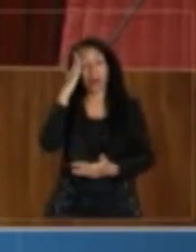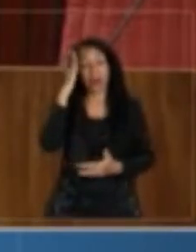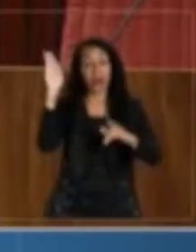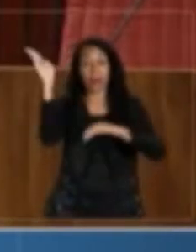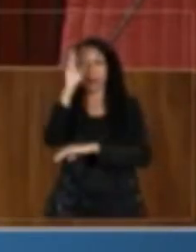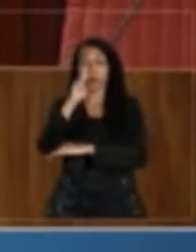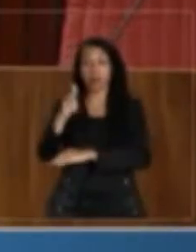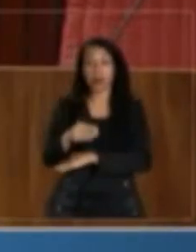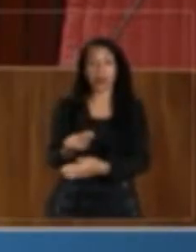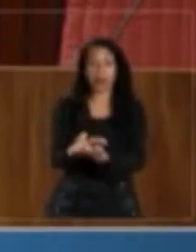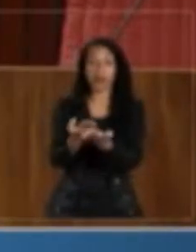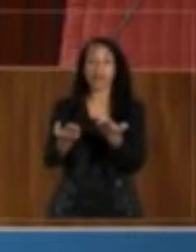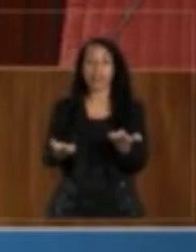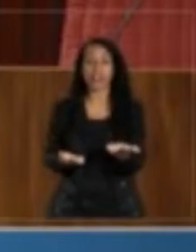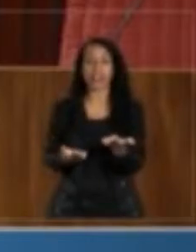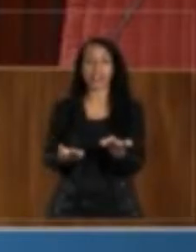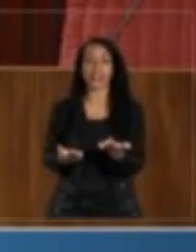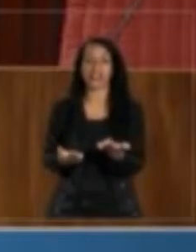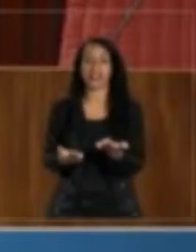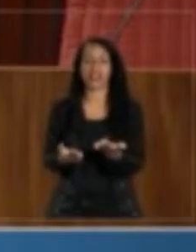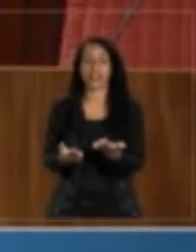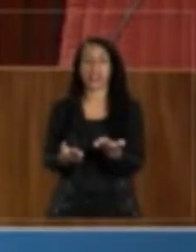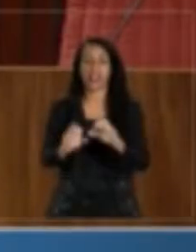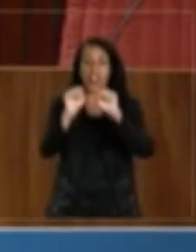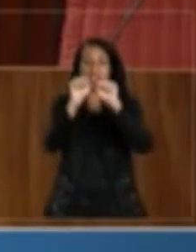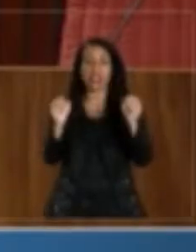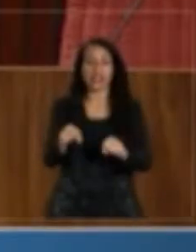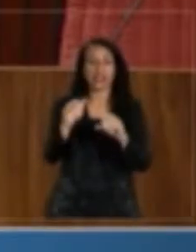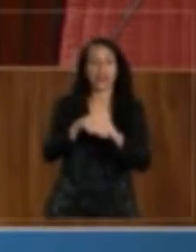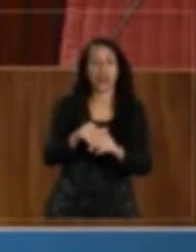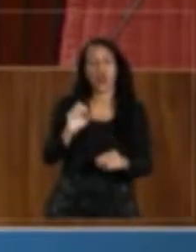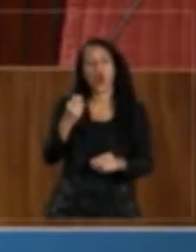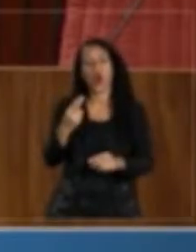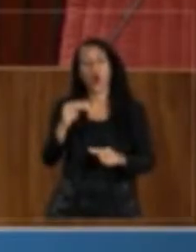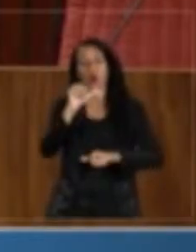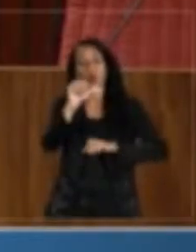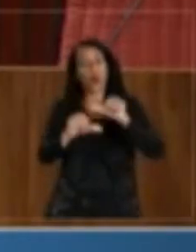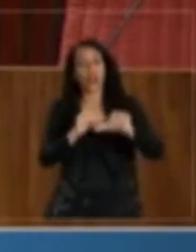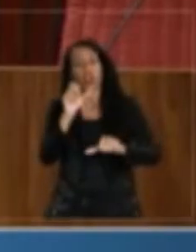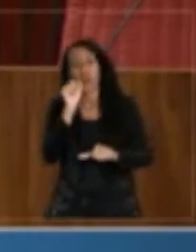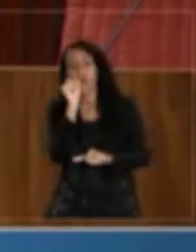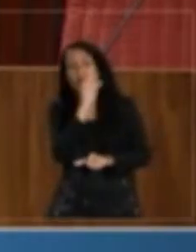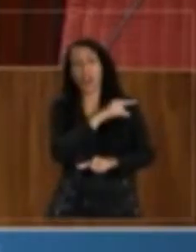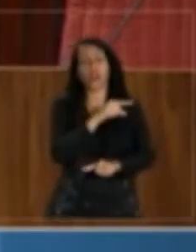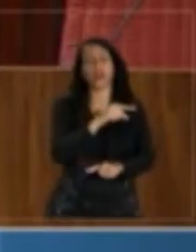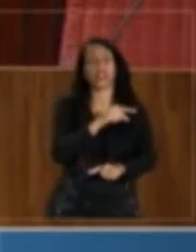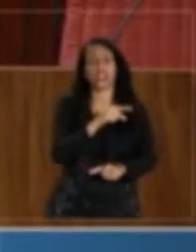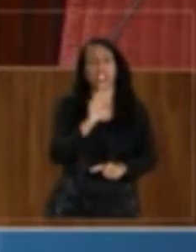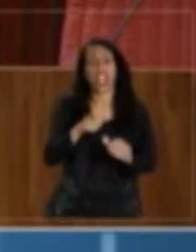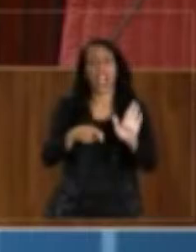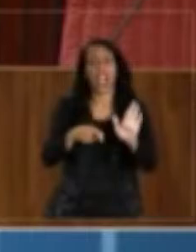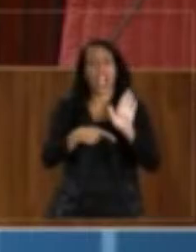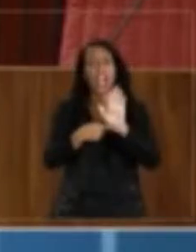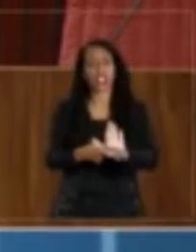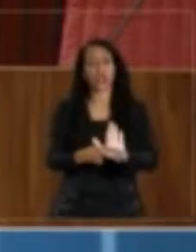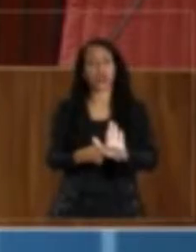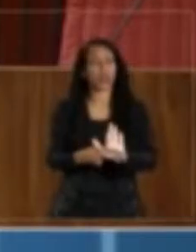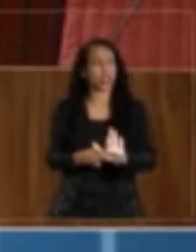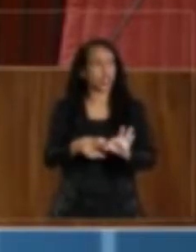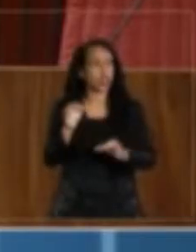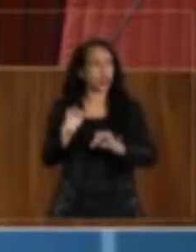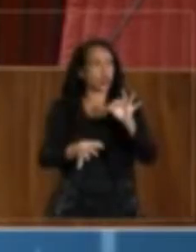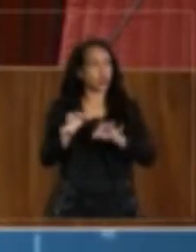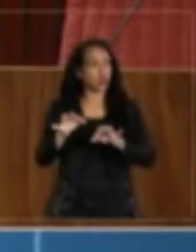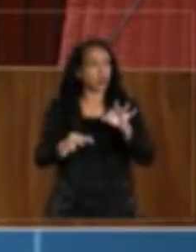quando a defesa for recorrer ao Supremo Tribunal Federal. Então, vai ser nessa mesma linha, a gente vai apenas acompanhar